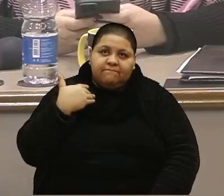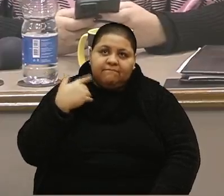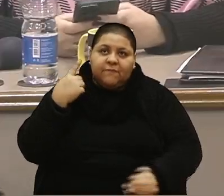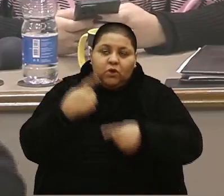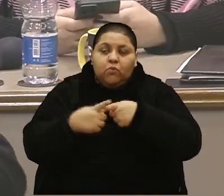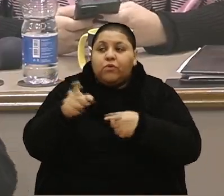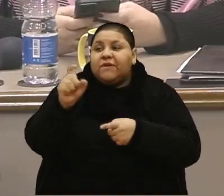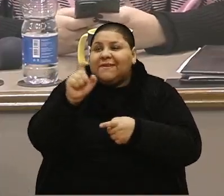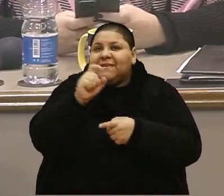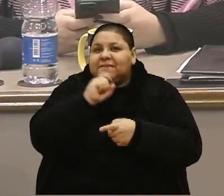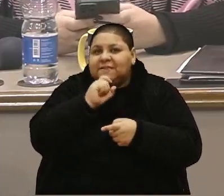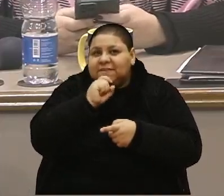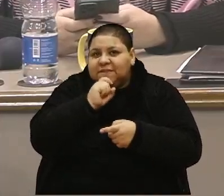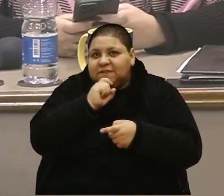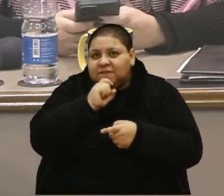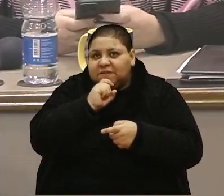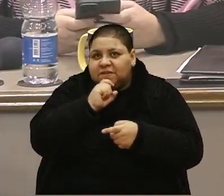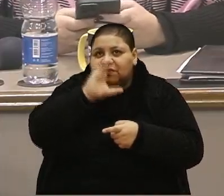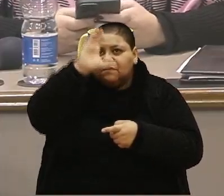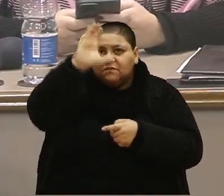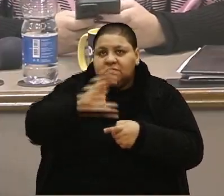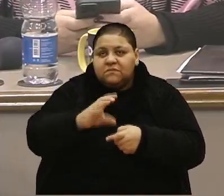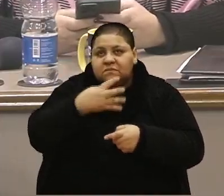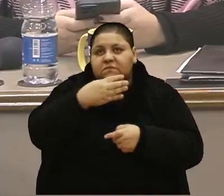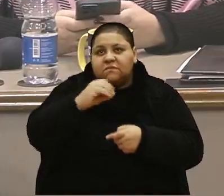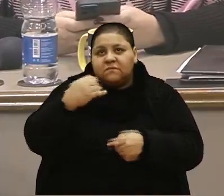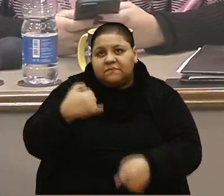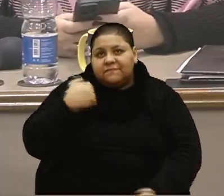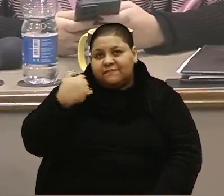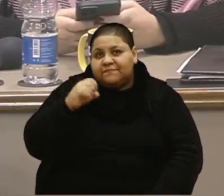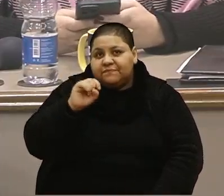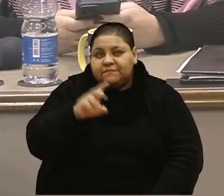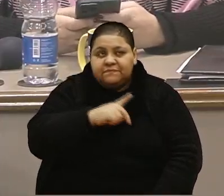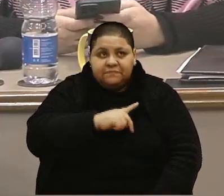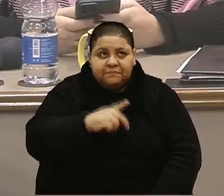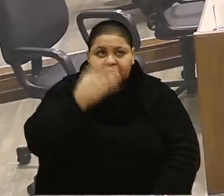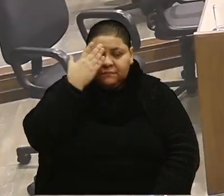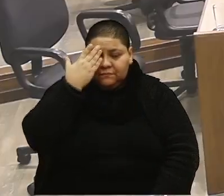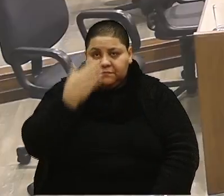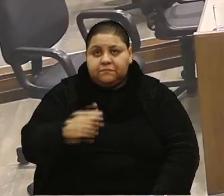do frio do cidadão ali de 40 anos. Era isso, senhor presidente. Muito obrigado.